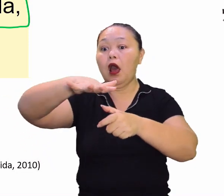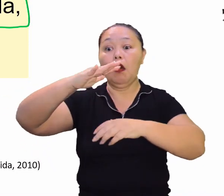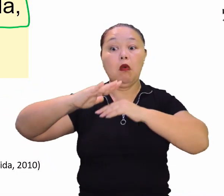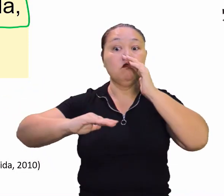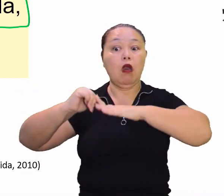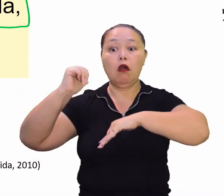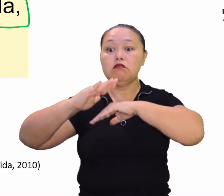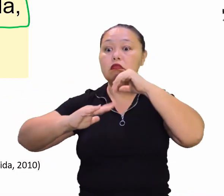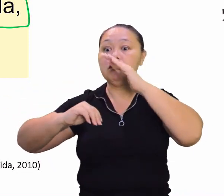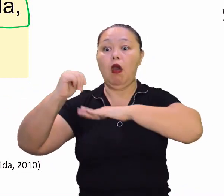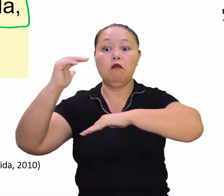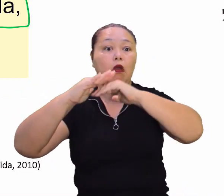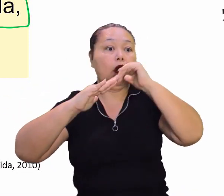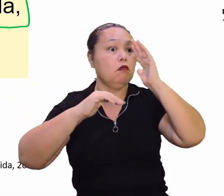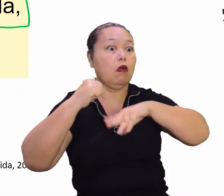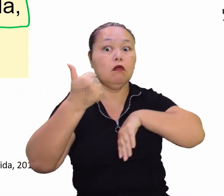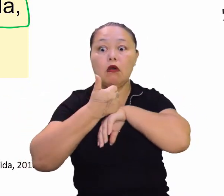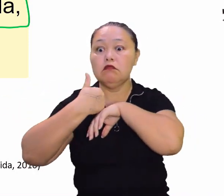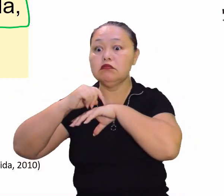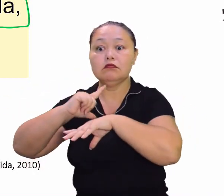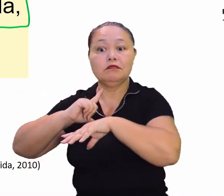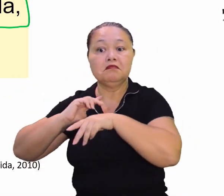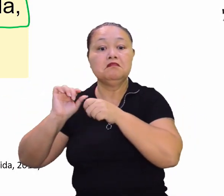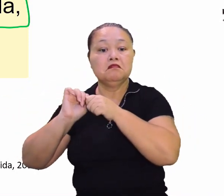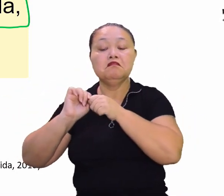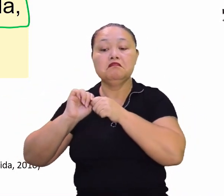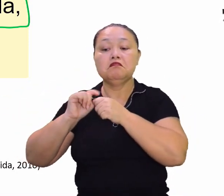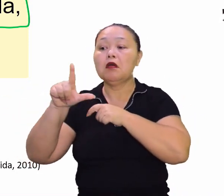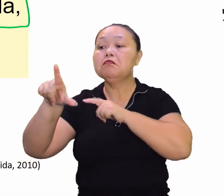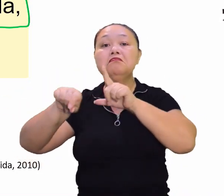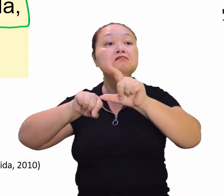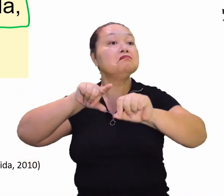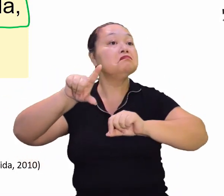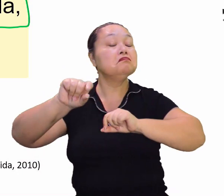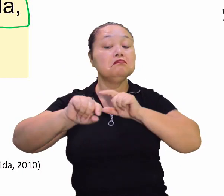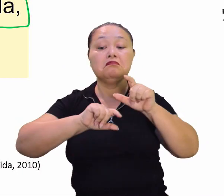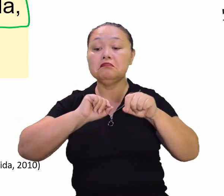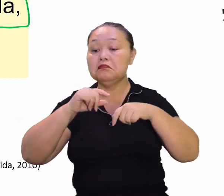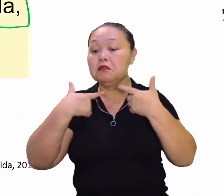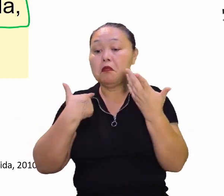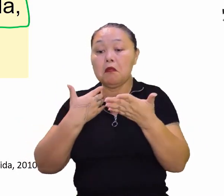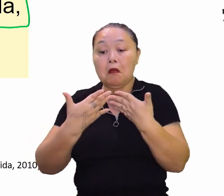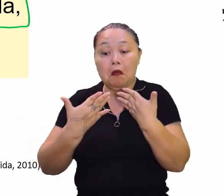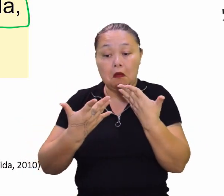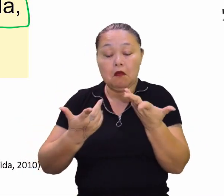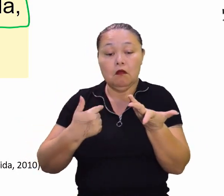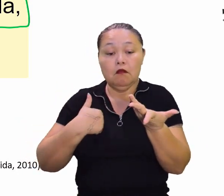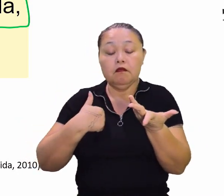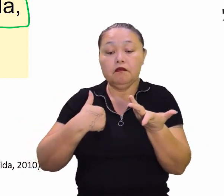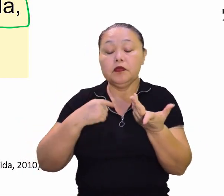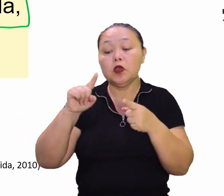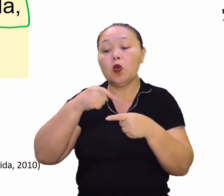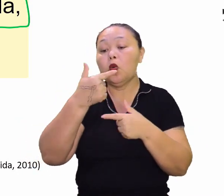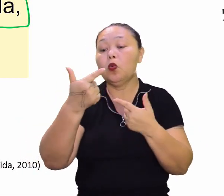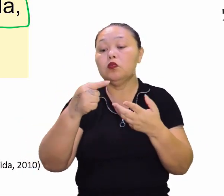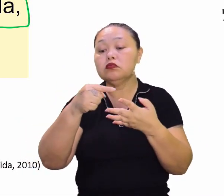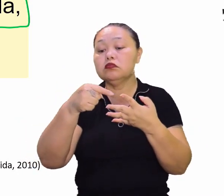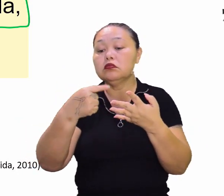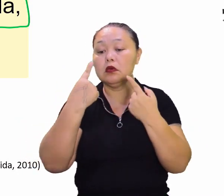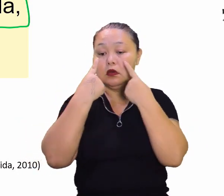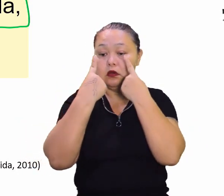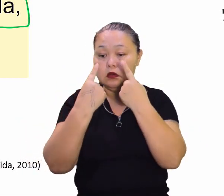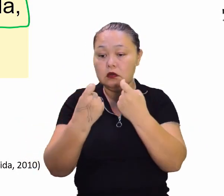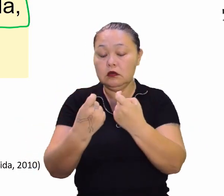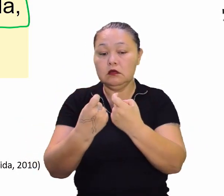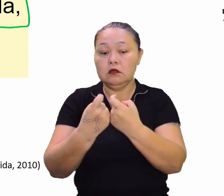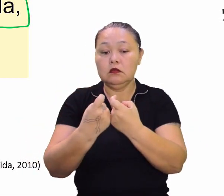abundante, ou seja, muito. E outra coisa muito interessante que esses países